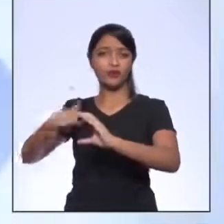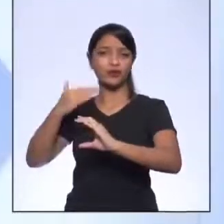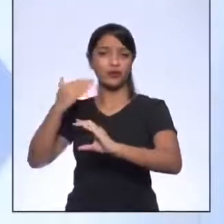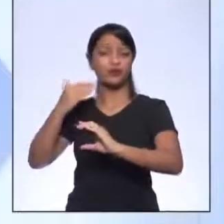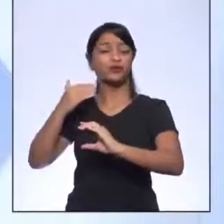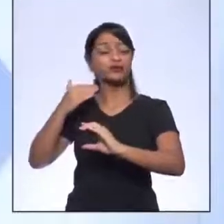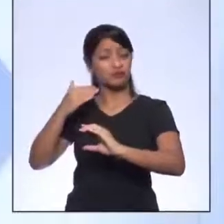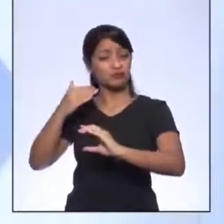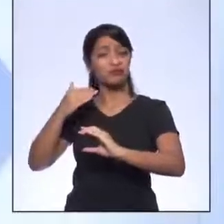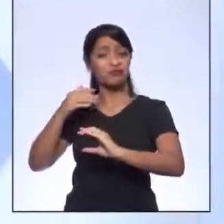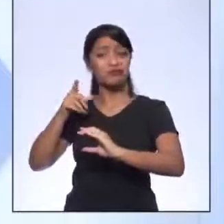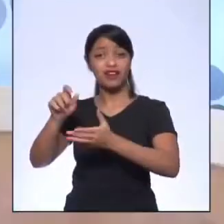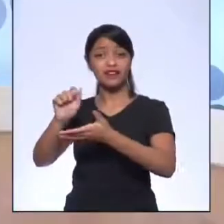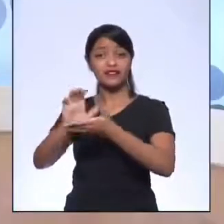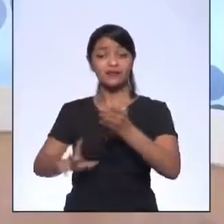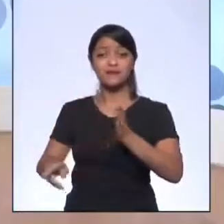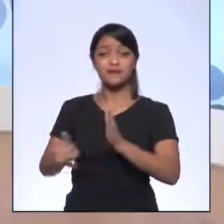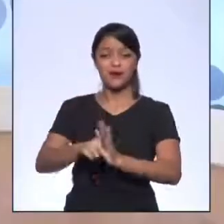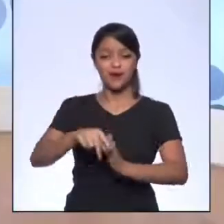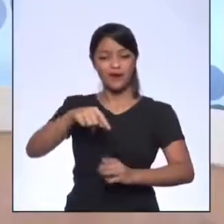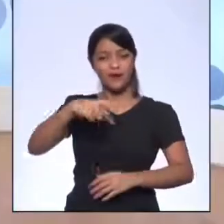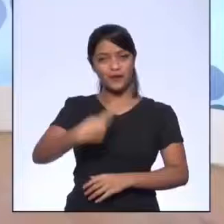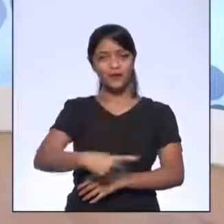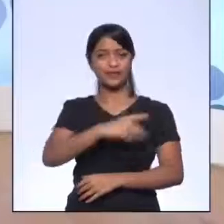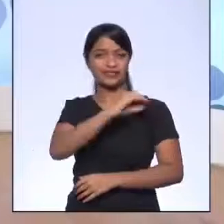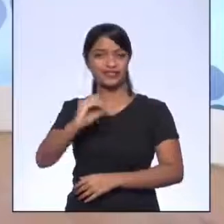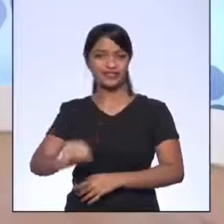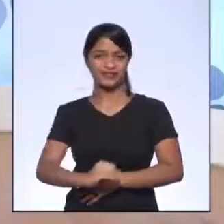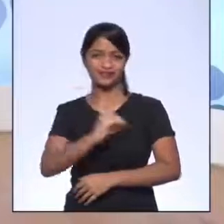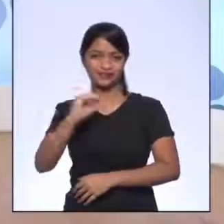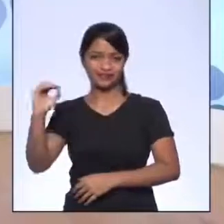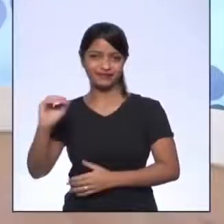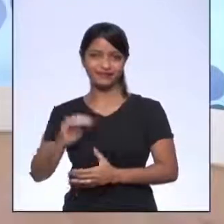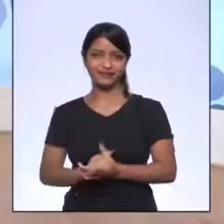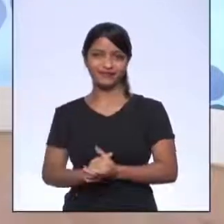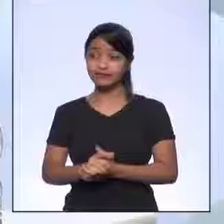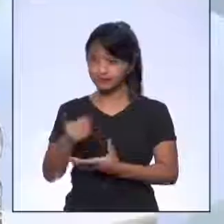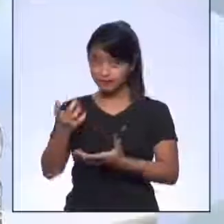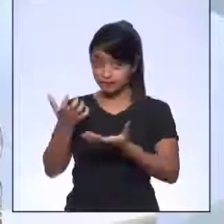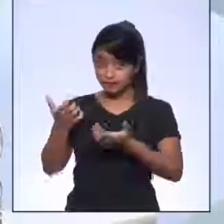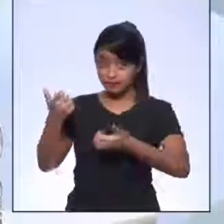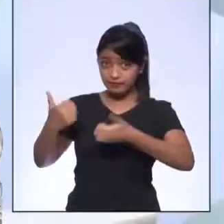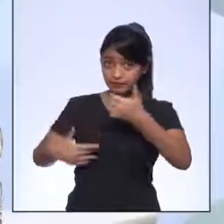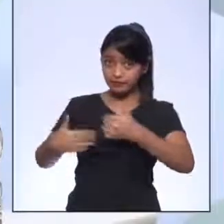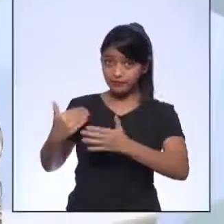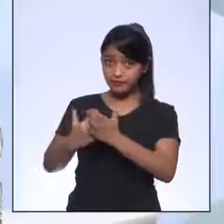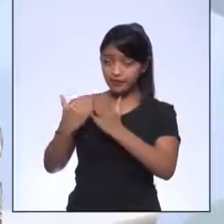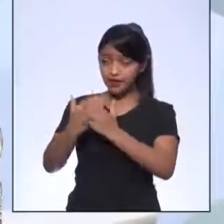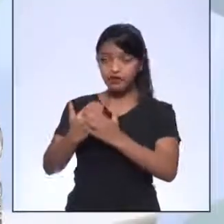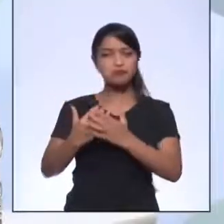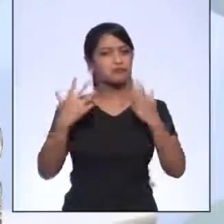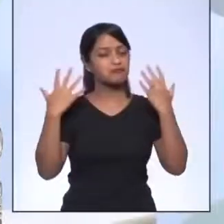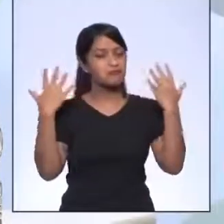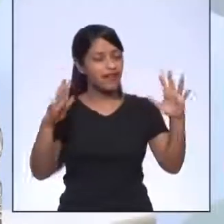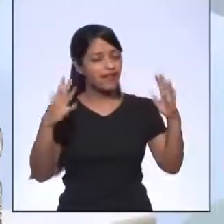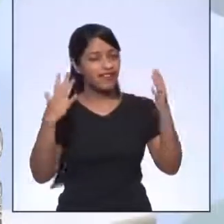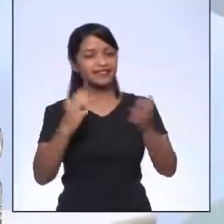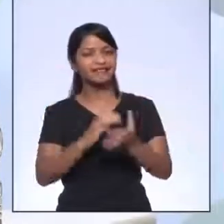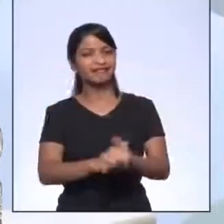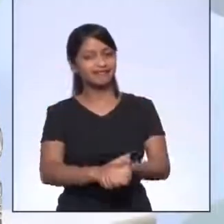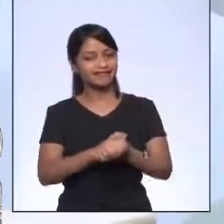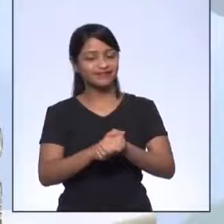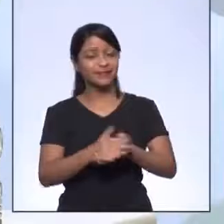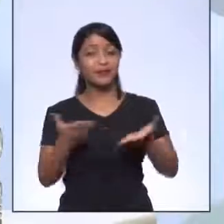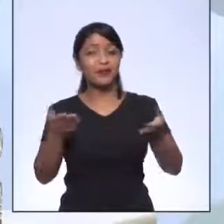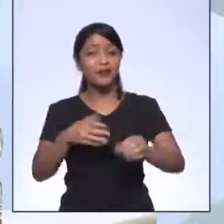ele realizou aqui do Centro de Mídias. Professor Carlos, alguma consideração? Parabéns, Alan. Nós estamos no final já da